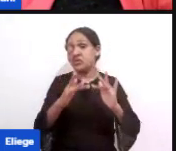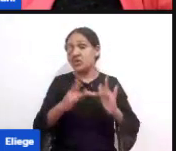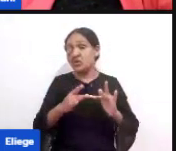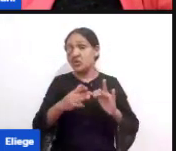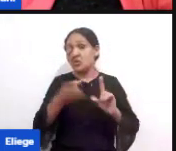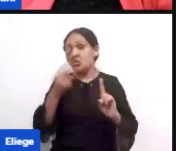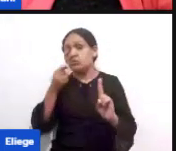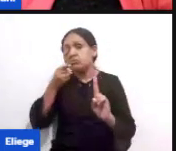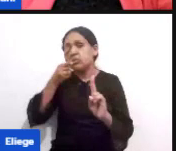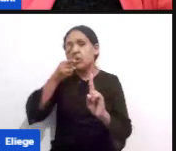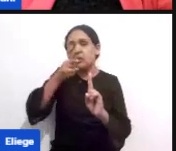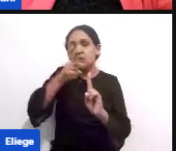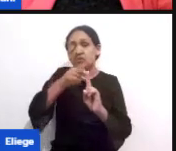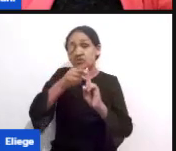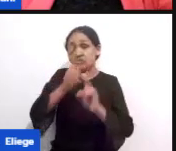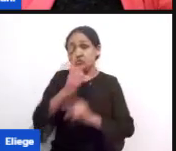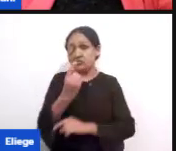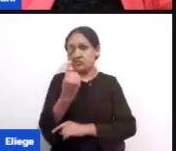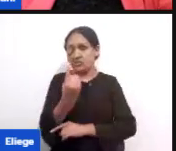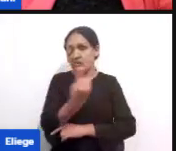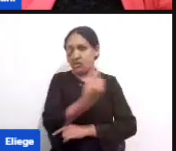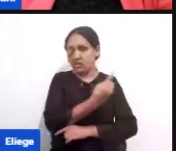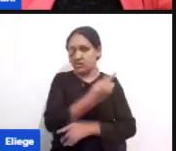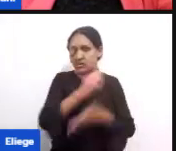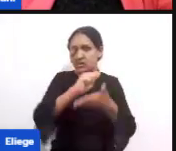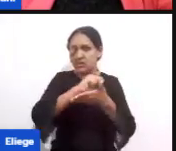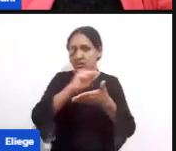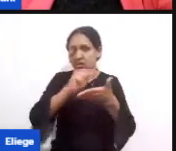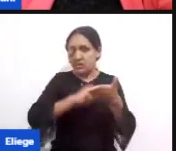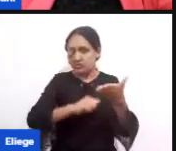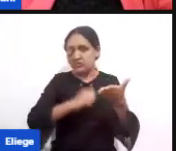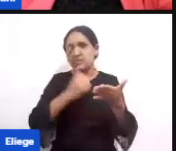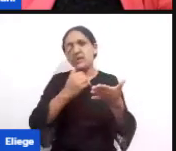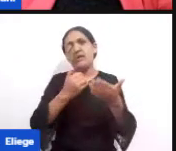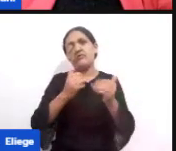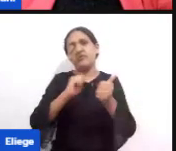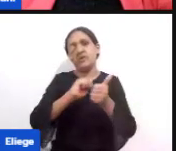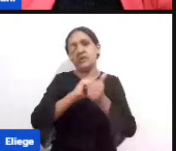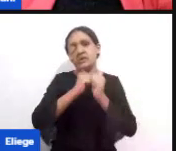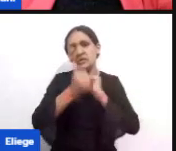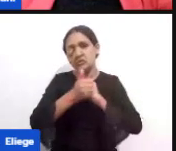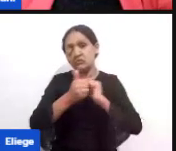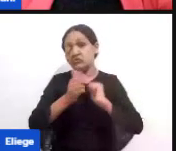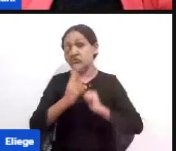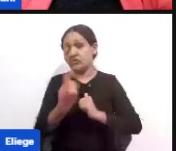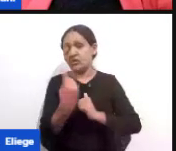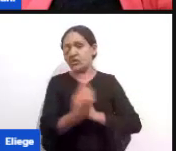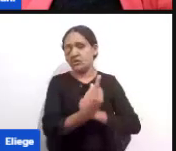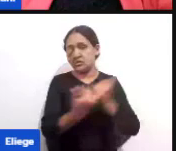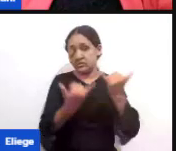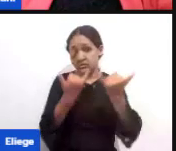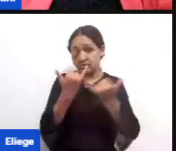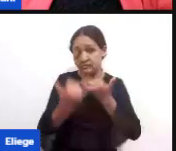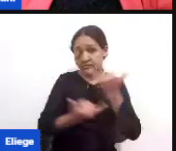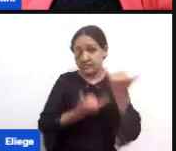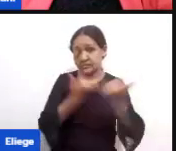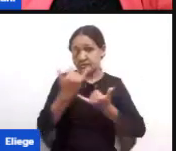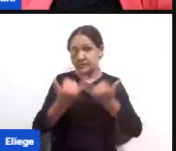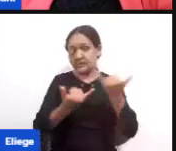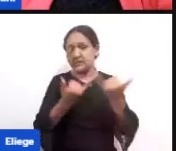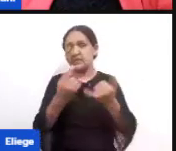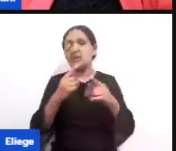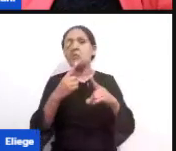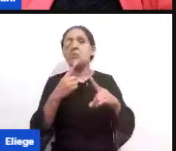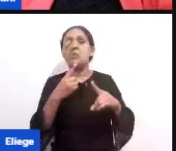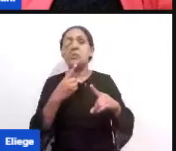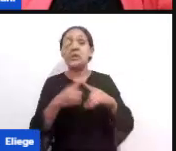de cada atividade aplicada, de cada jogo, de cada brincadeira. O brincar e o jogar